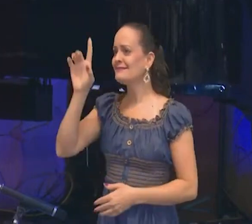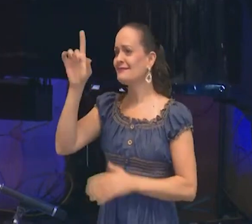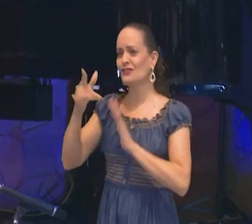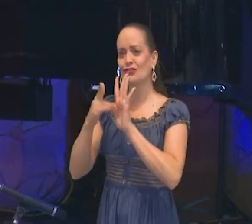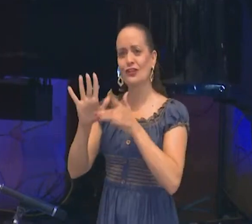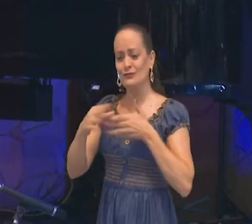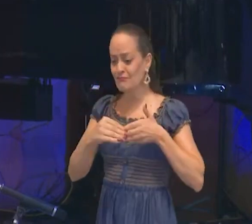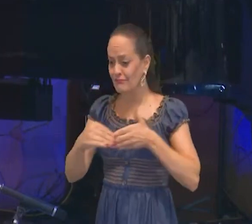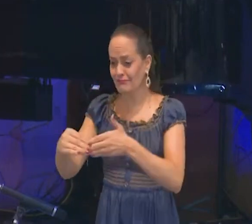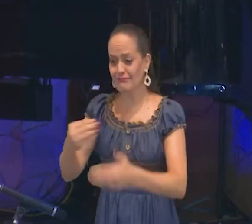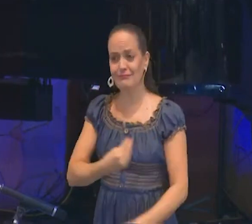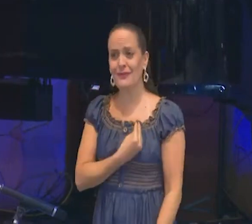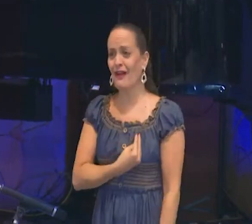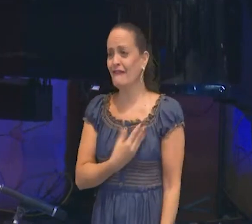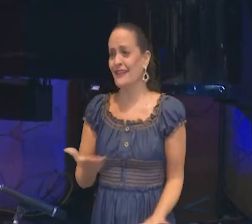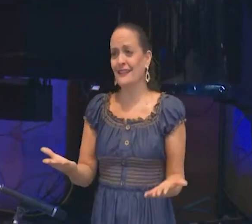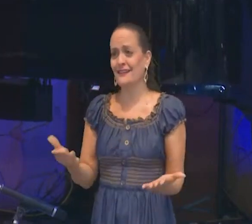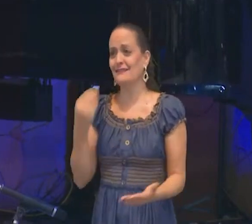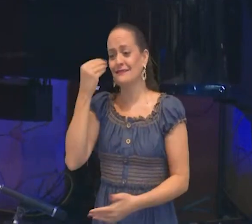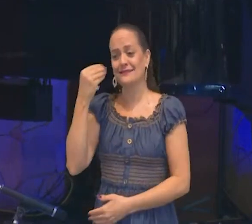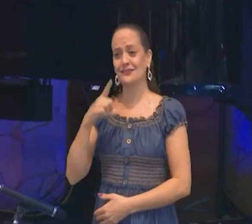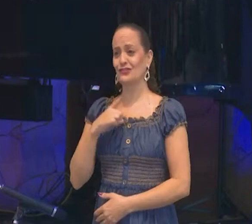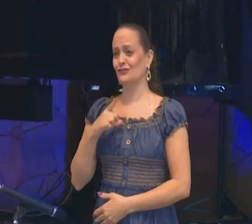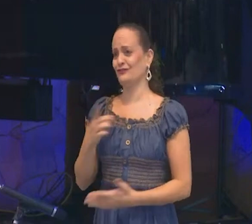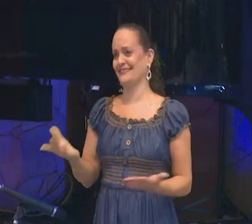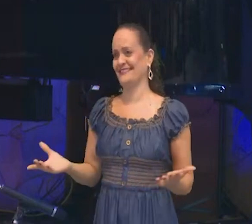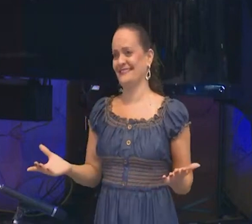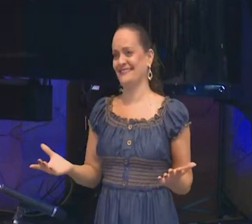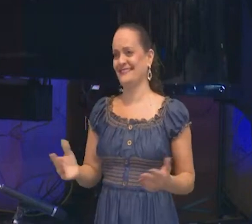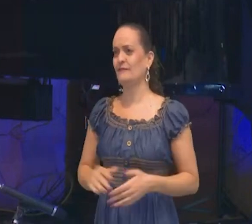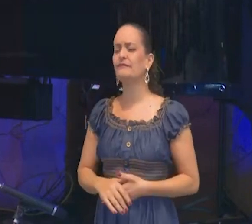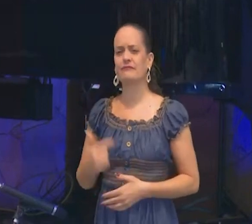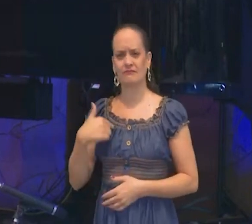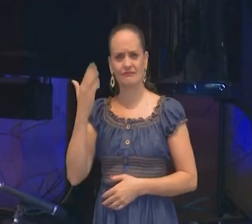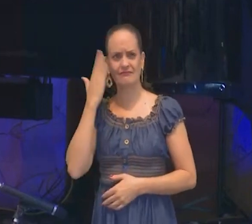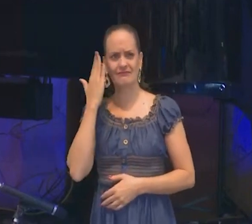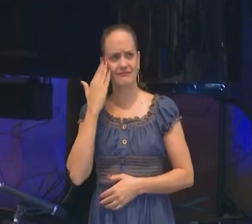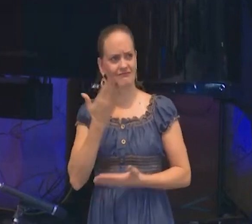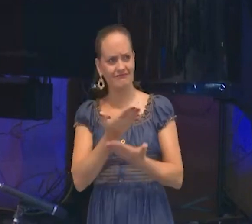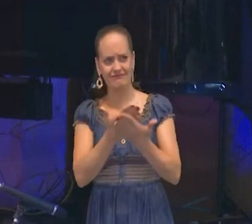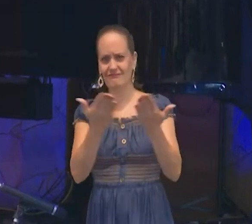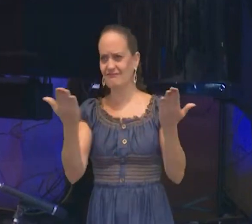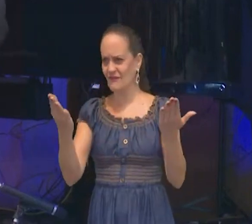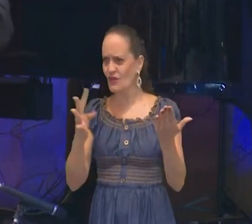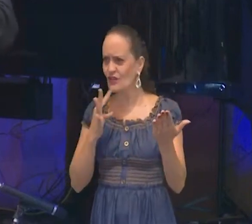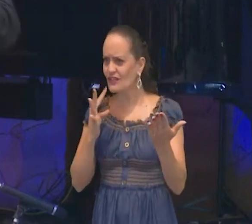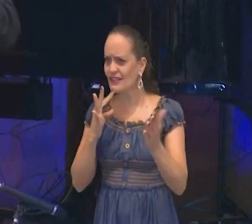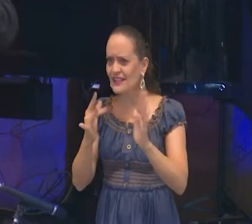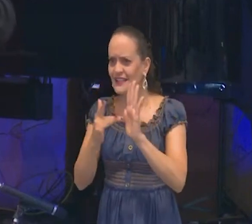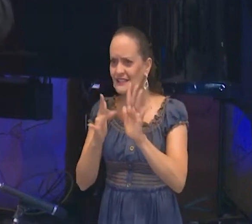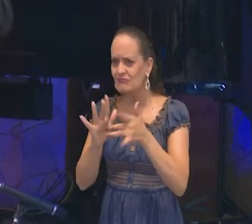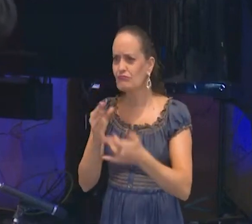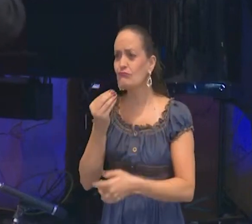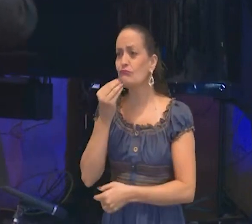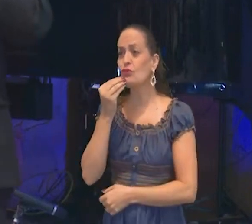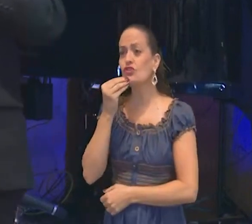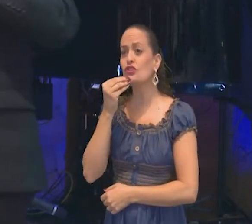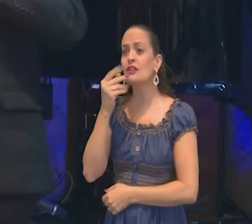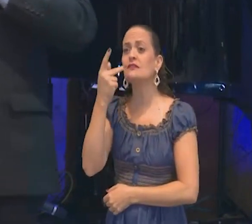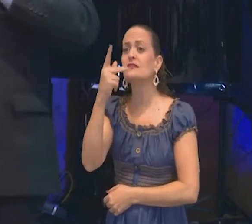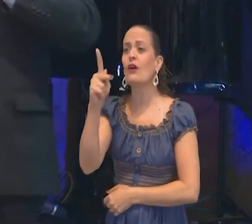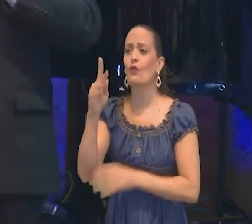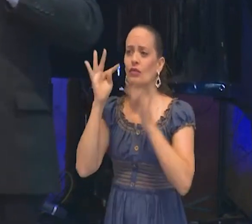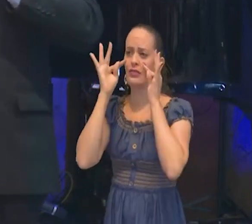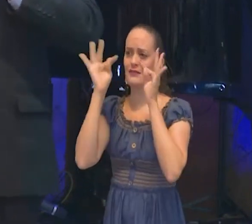vida. E eu tenho certeza que cada um dos irmãos aqui também que conhecem a Jesus poderiam dar esse testemunho